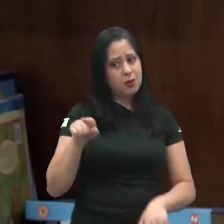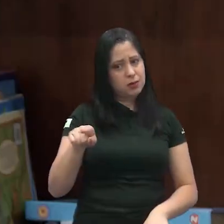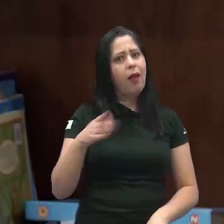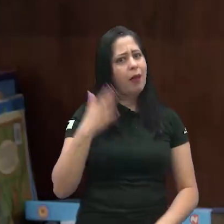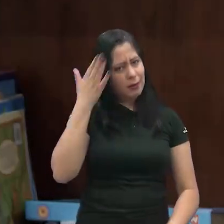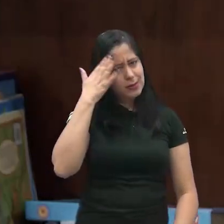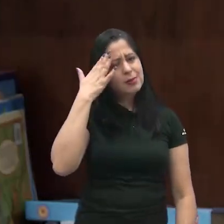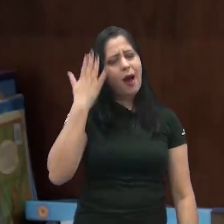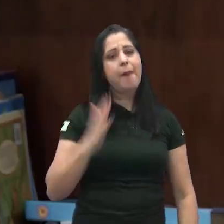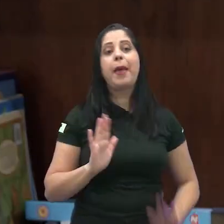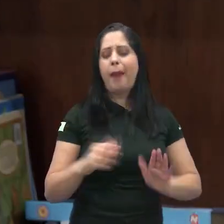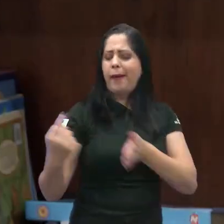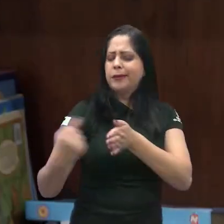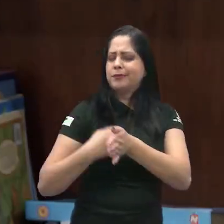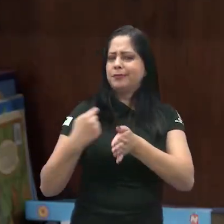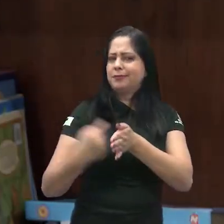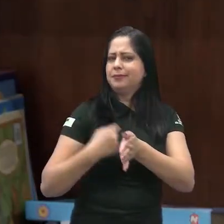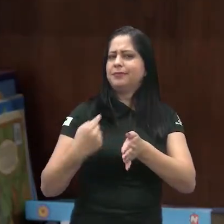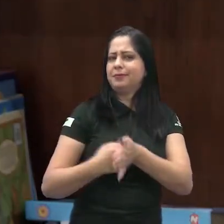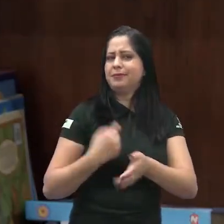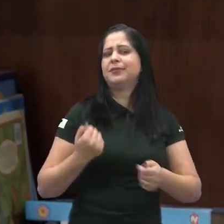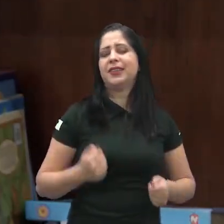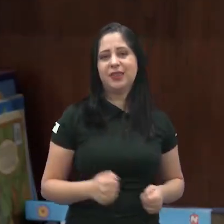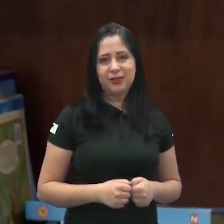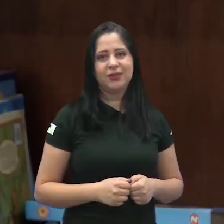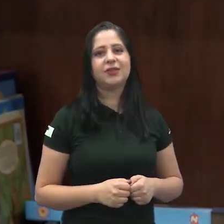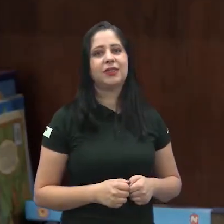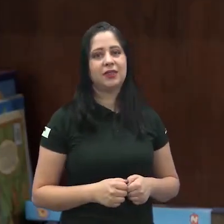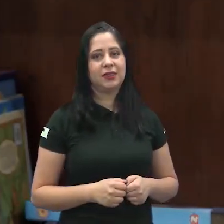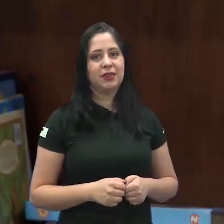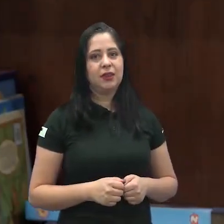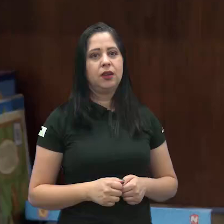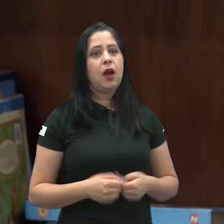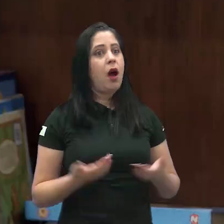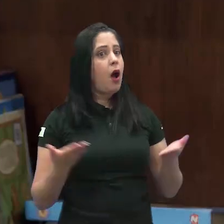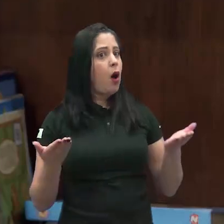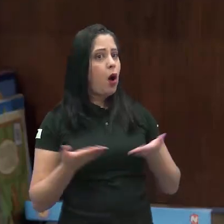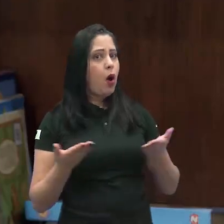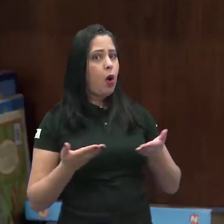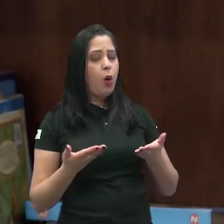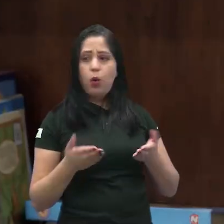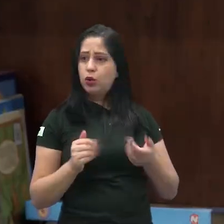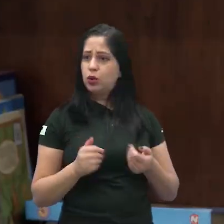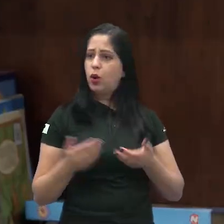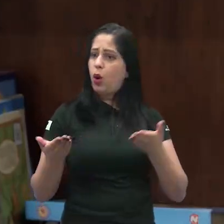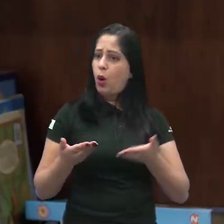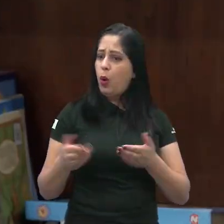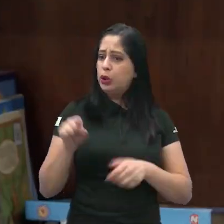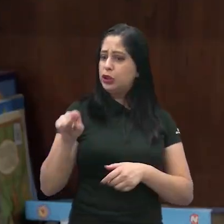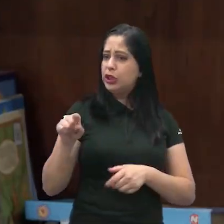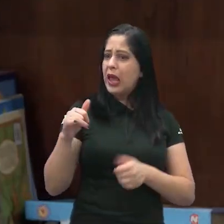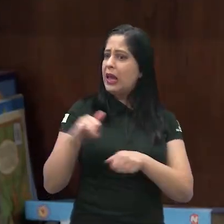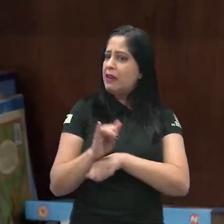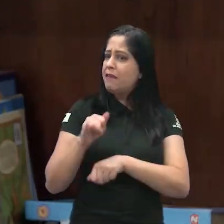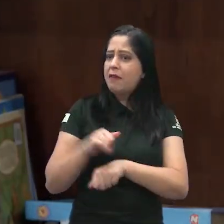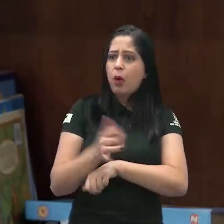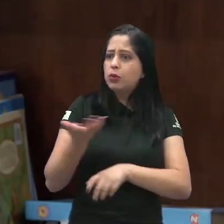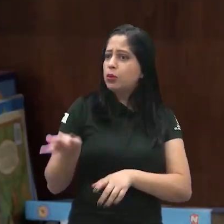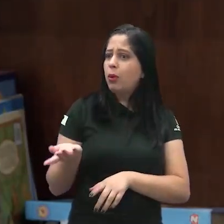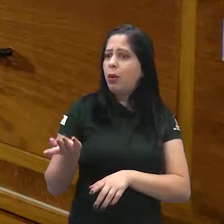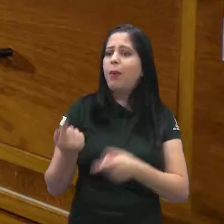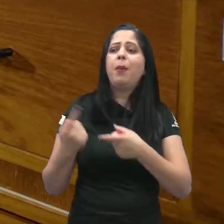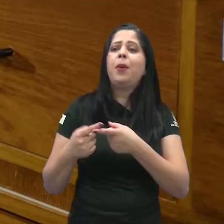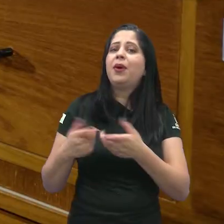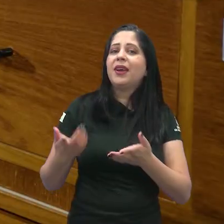tá doentinho mesmo, né? E cada um que falta, eles perguntam: nossa, hoje não veio fulano, tia, não veio o nosso amigo. Eles